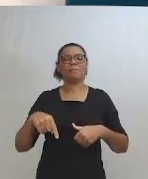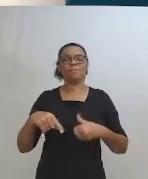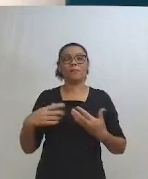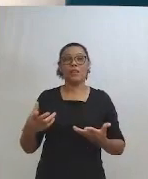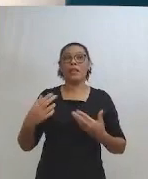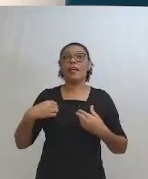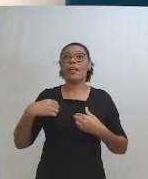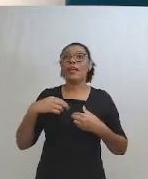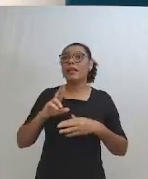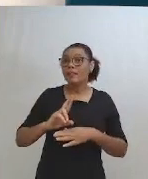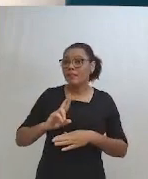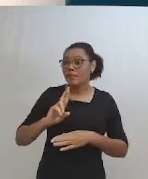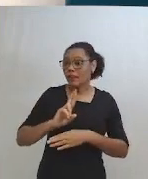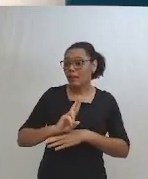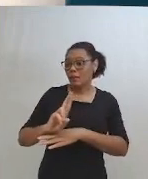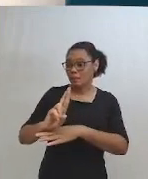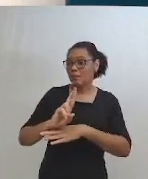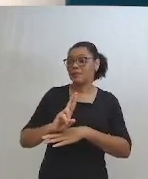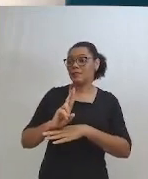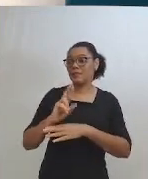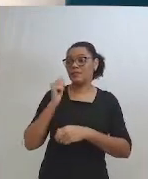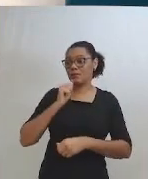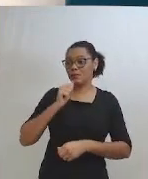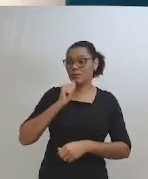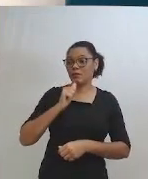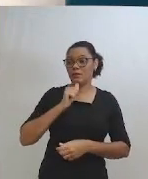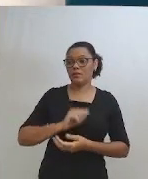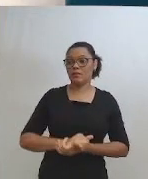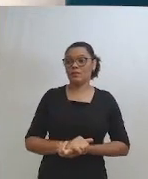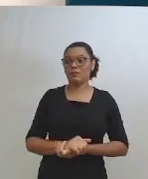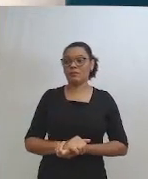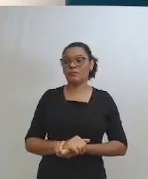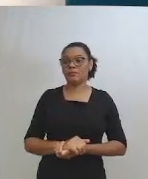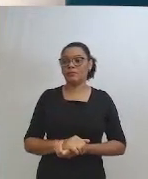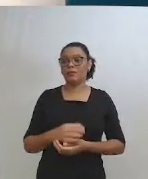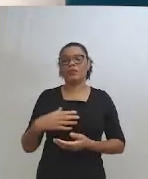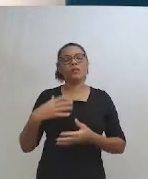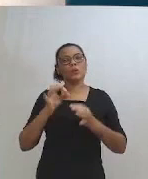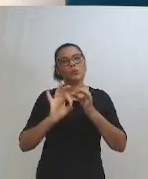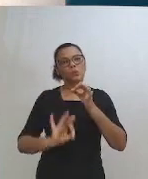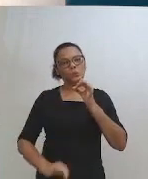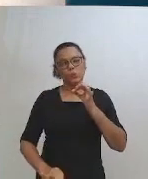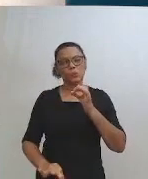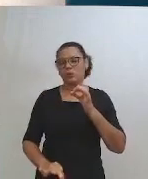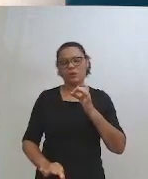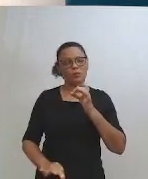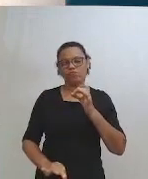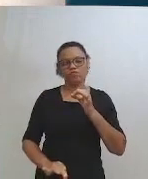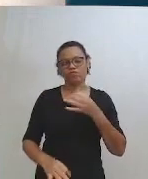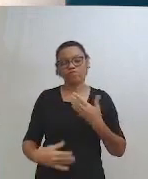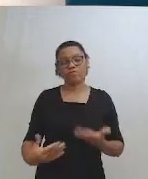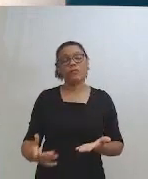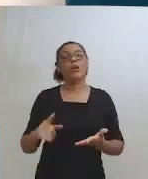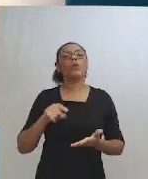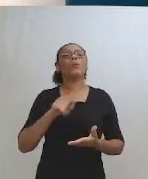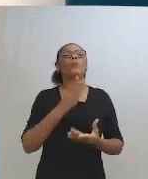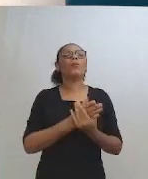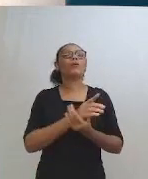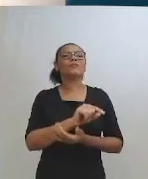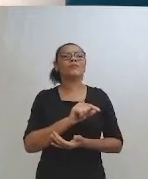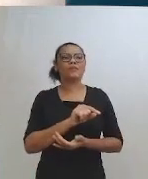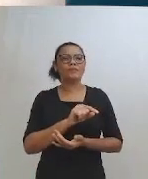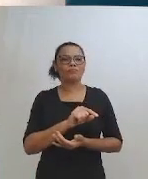nessa corte. Eu gostaria de não me alongar muito, senhor presidente, senhor relator, que o caso aqui seria da que nós requeremos